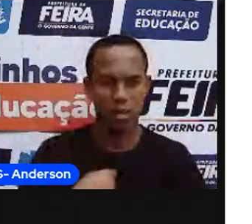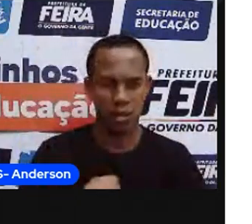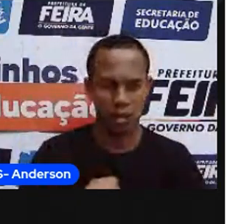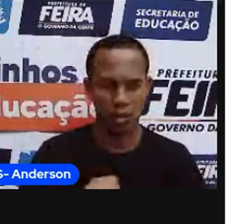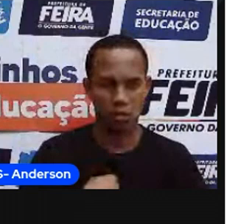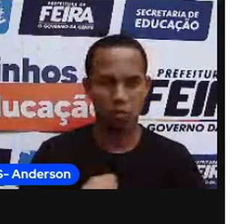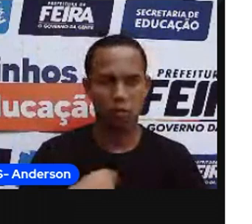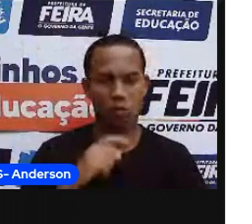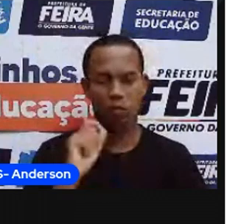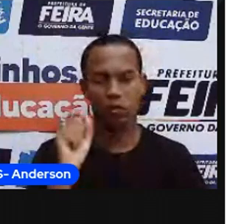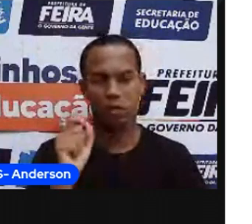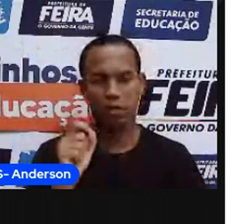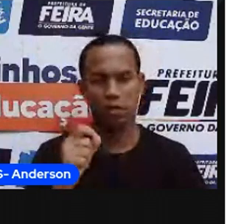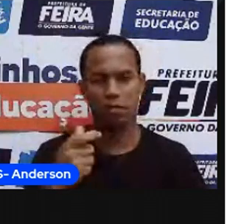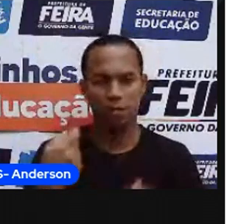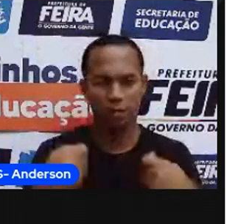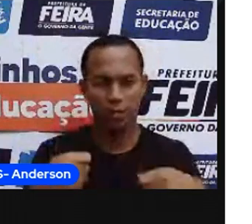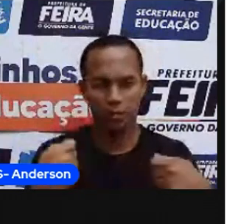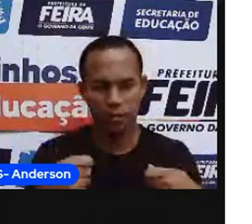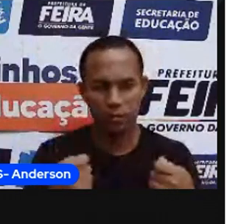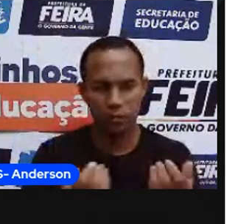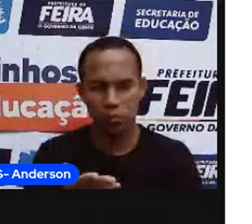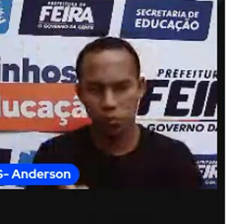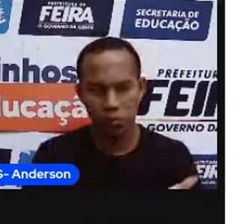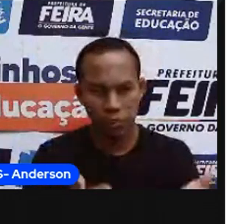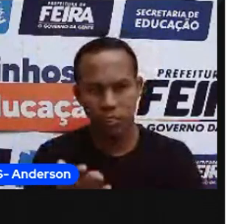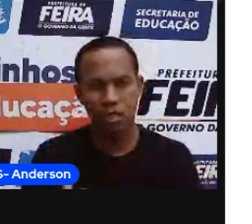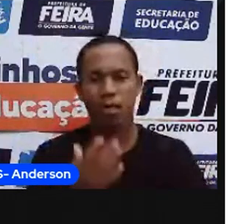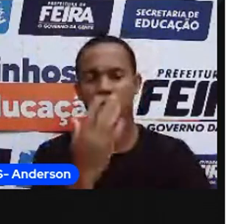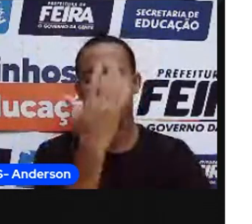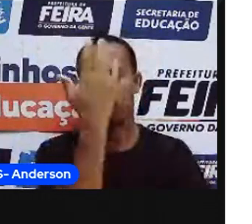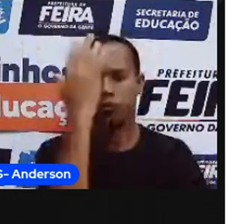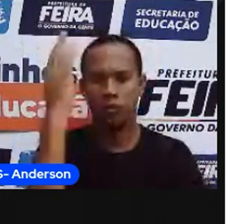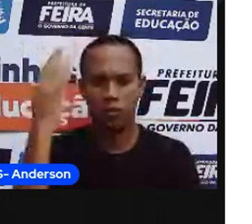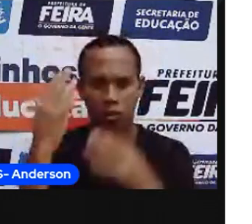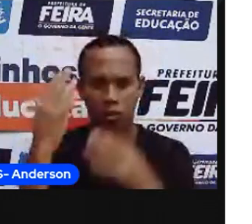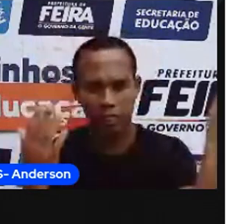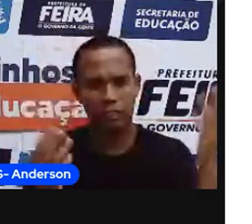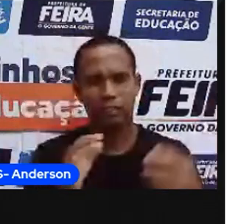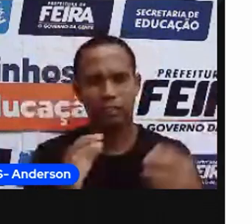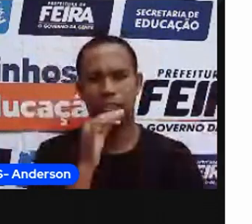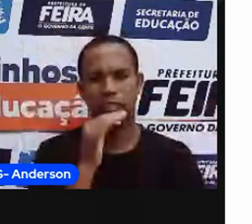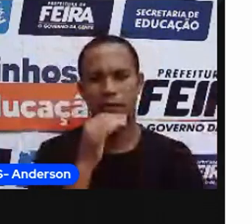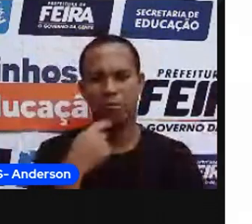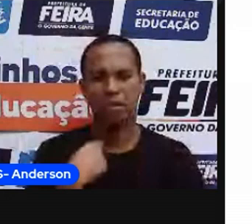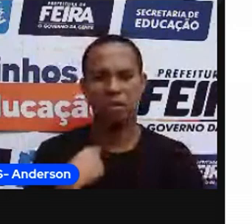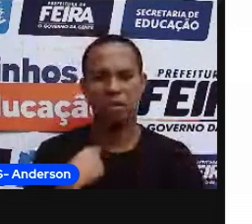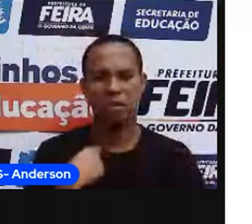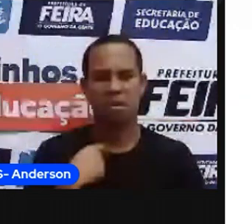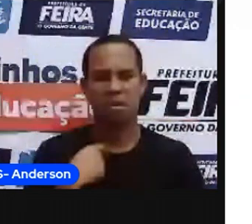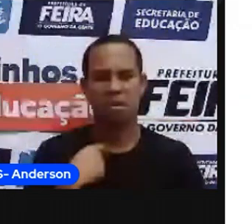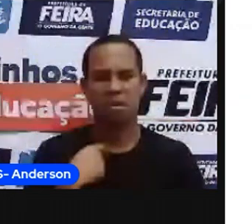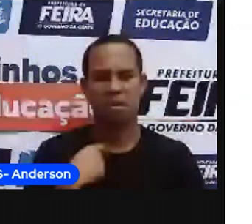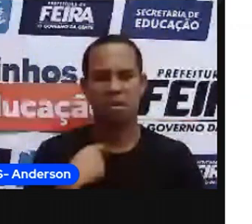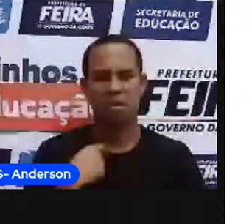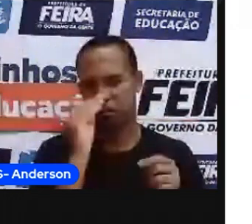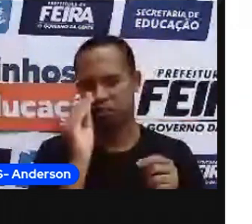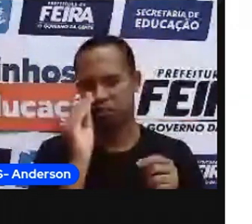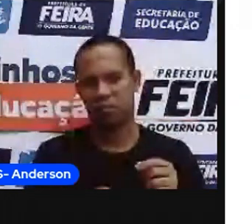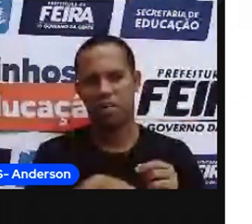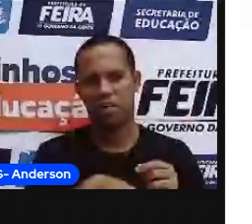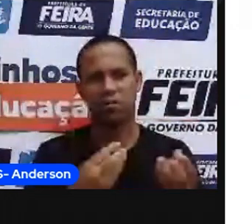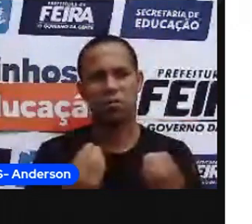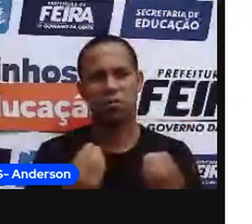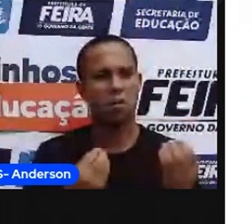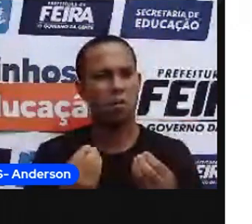não trato bem a floresta, se eu queimo de uma forma desordenada, se eu derrubo as árvores